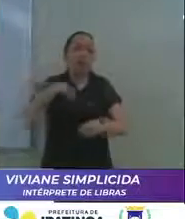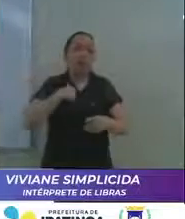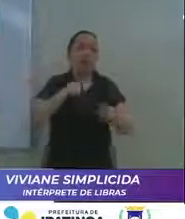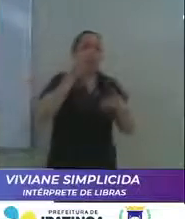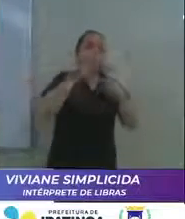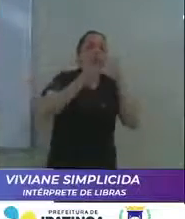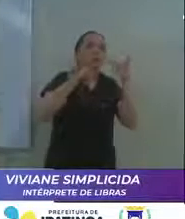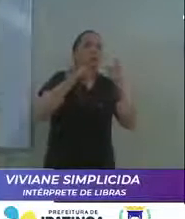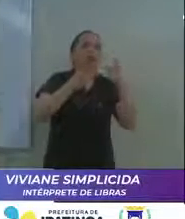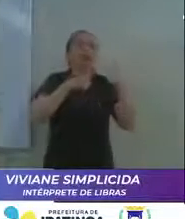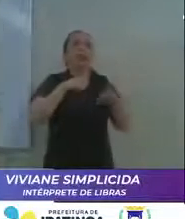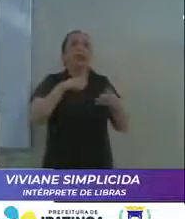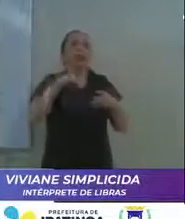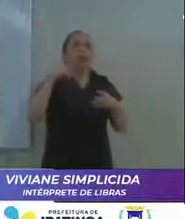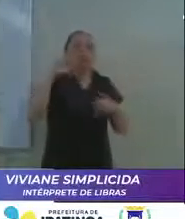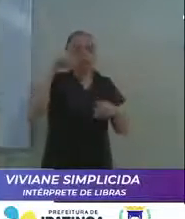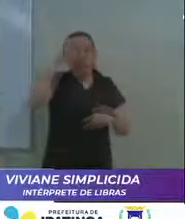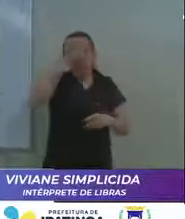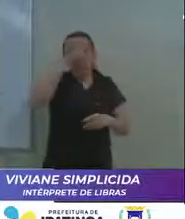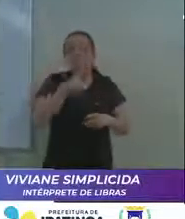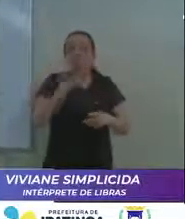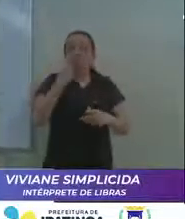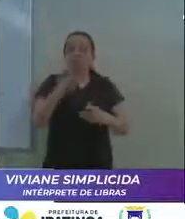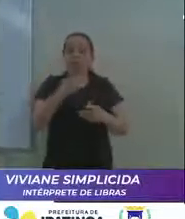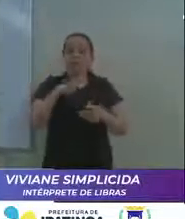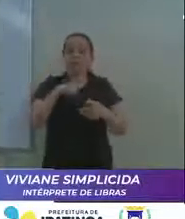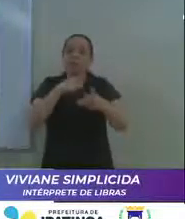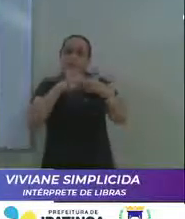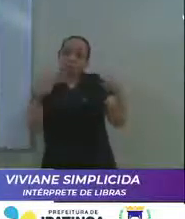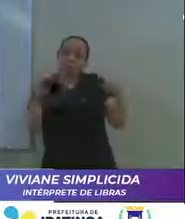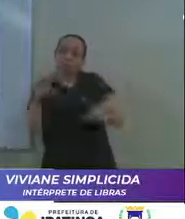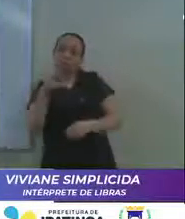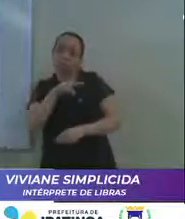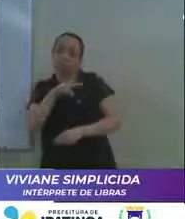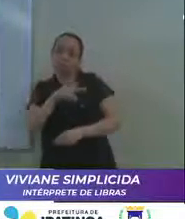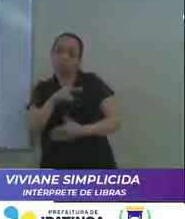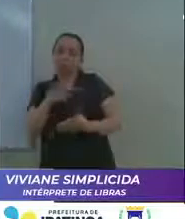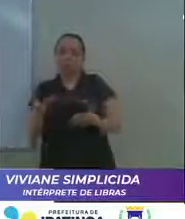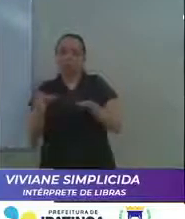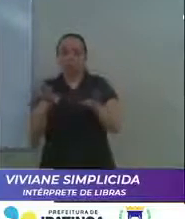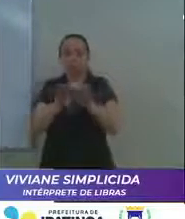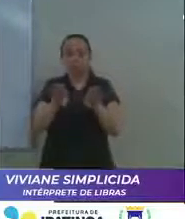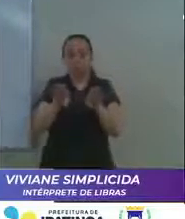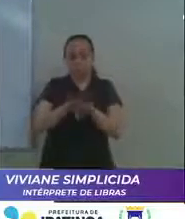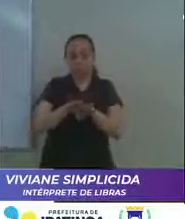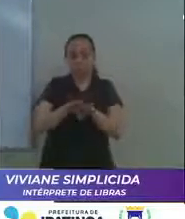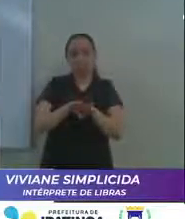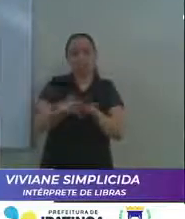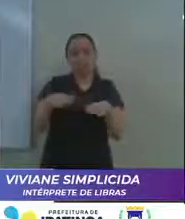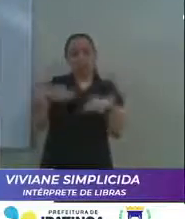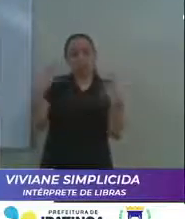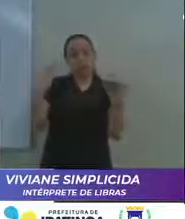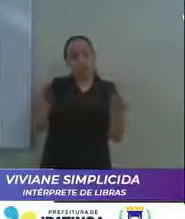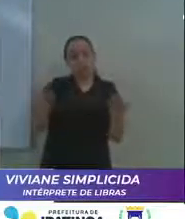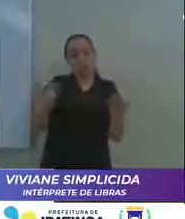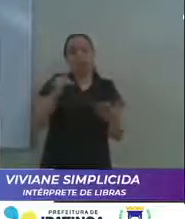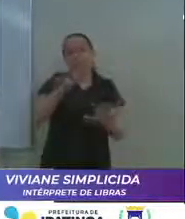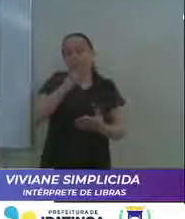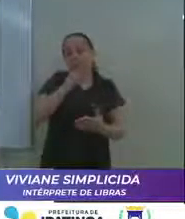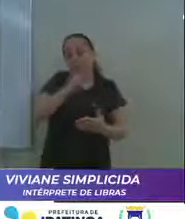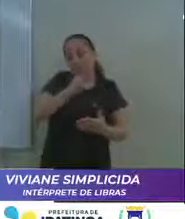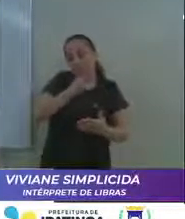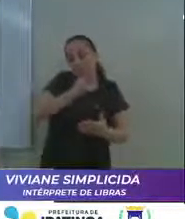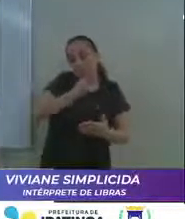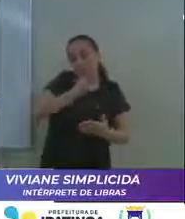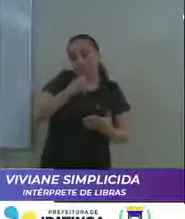né? E os fatores individuais. Porque, gente, infelizmente,